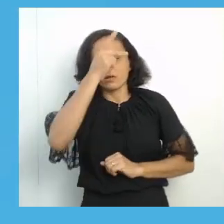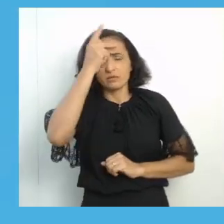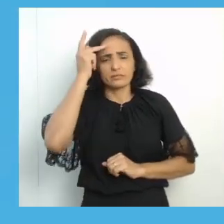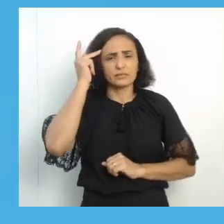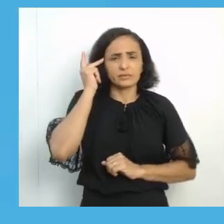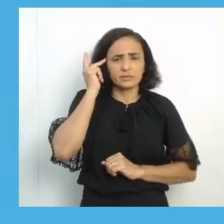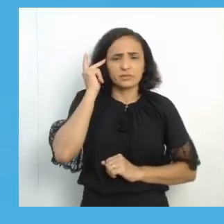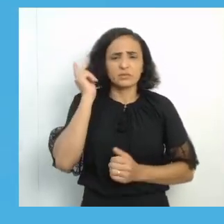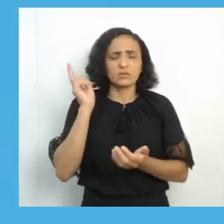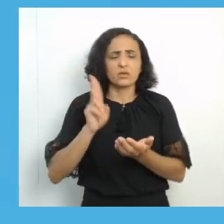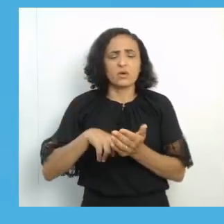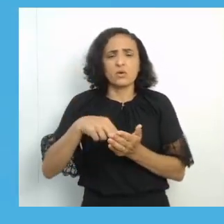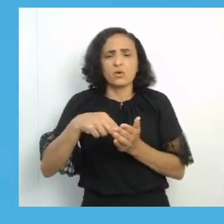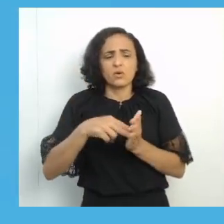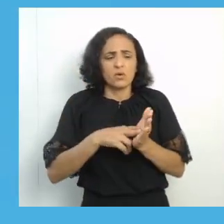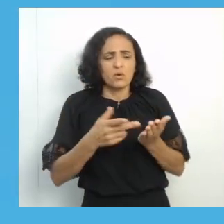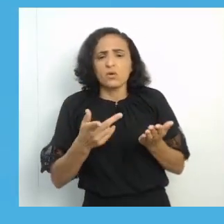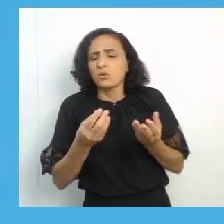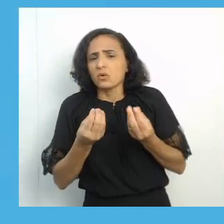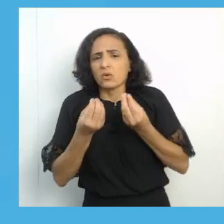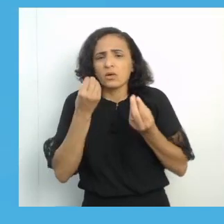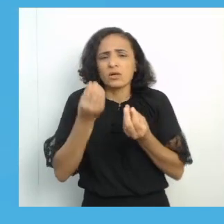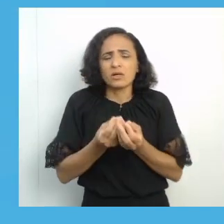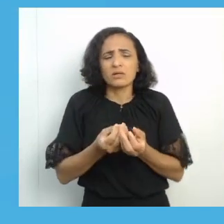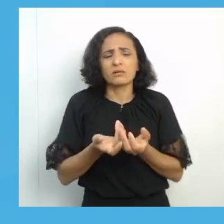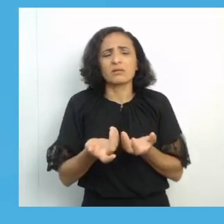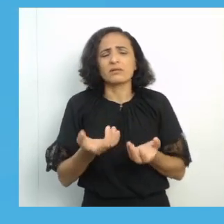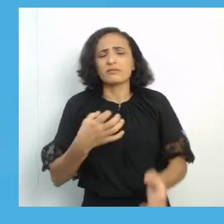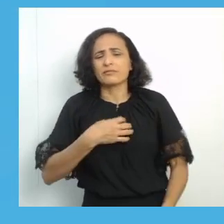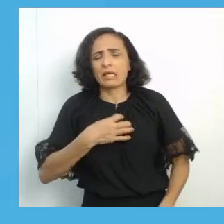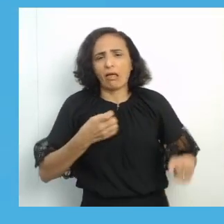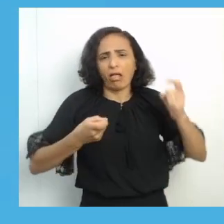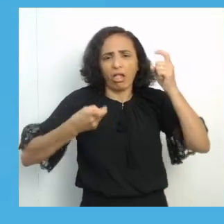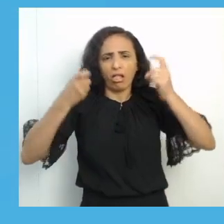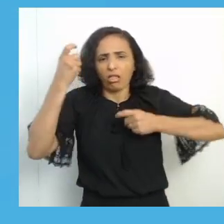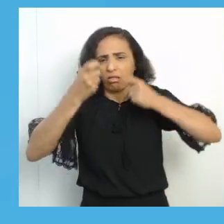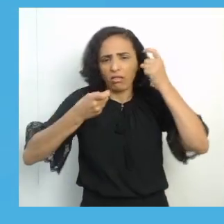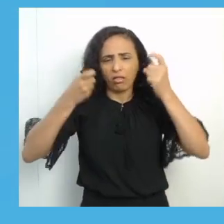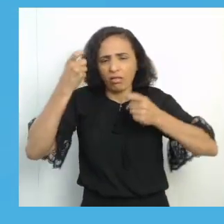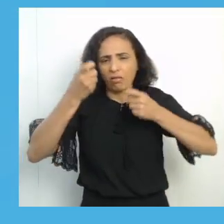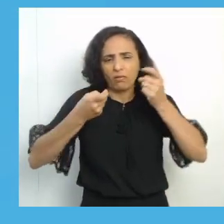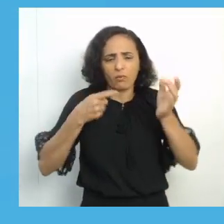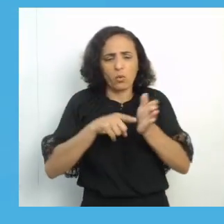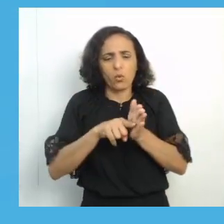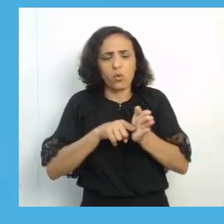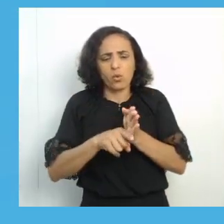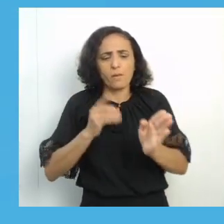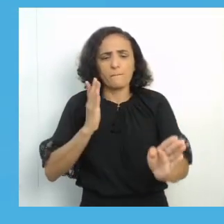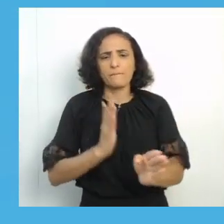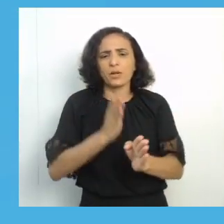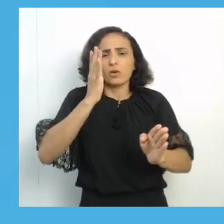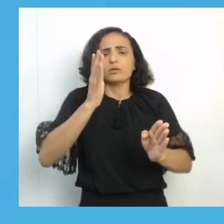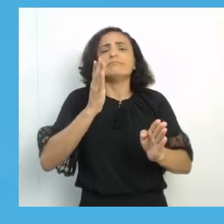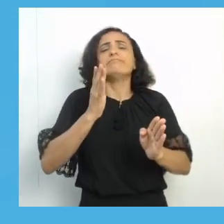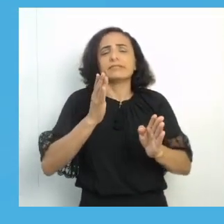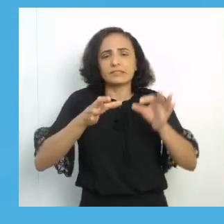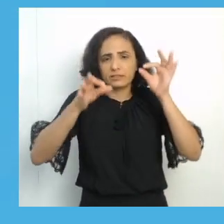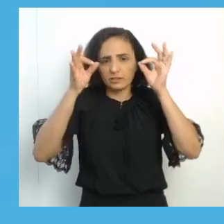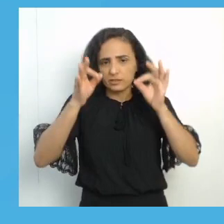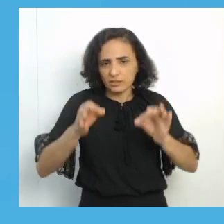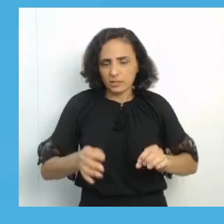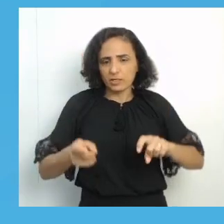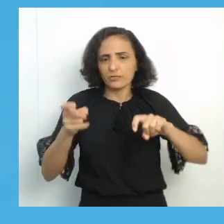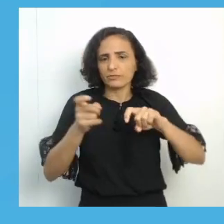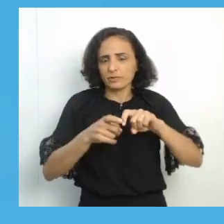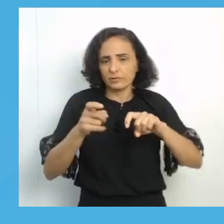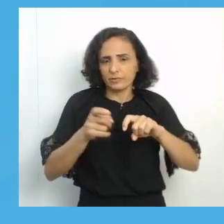por período suficiente, que permita um diagnóstico adequado, quando o paciente